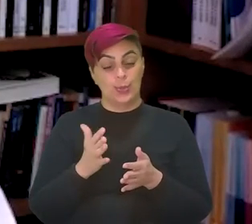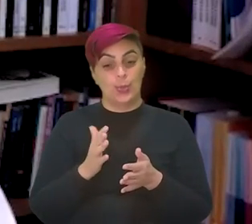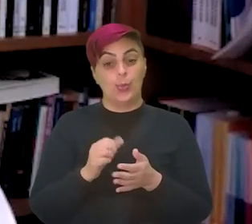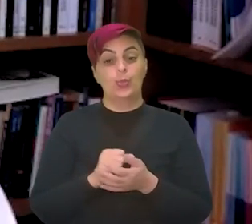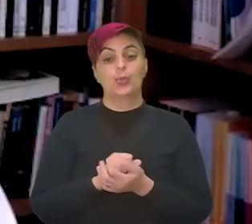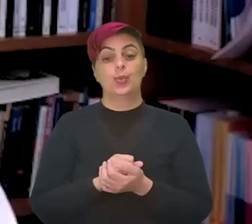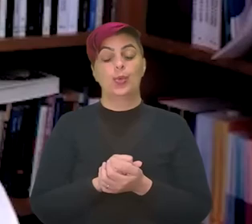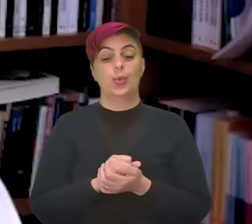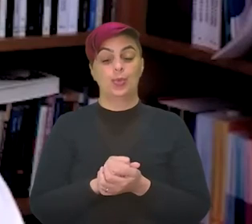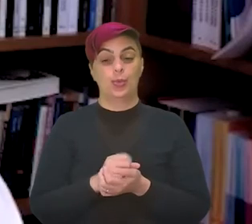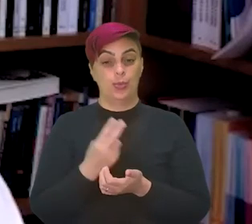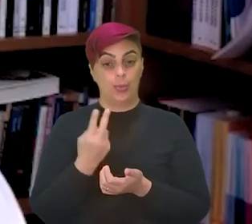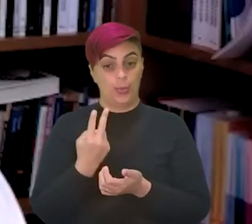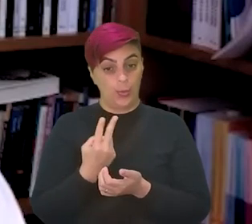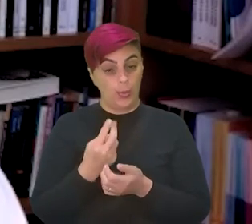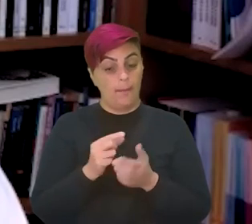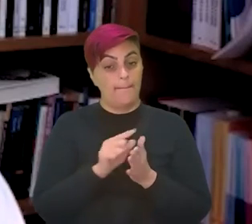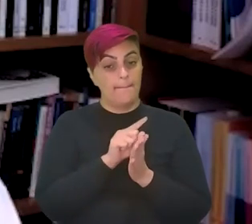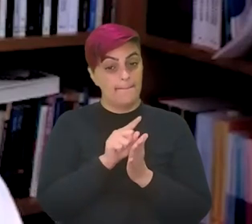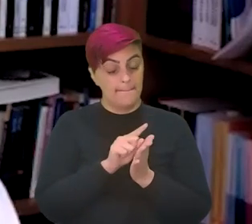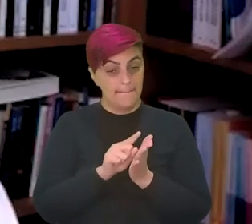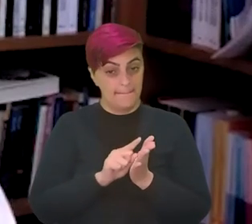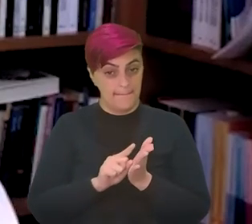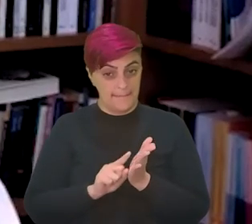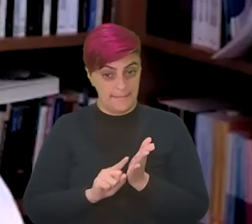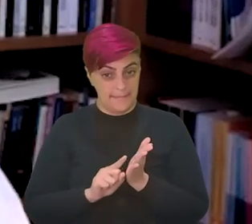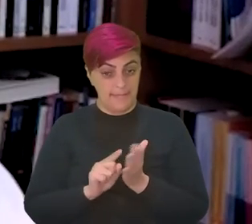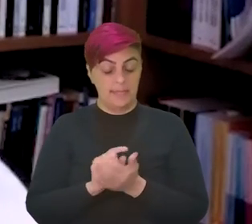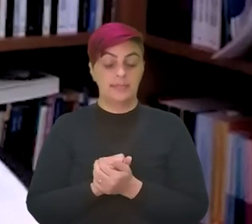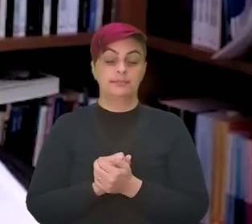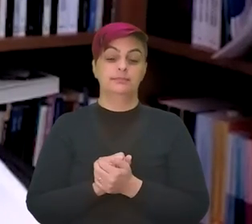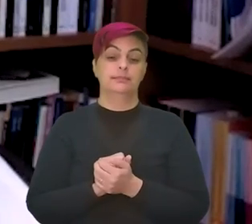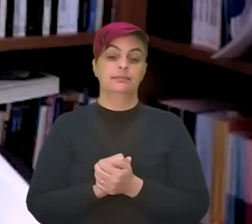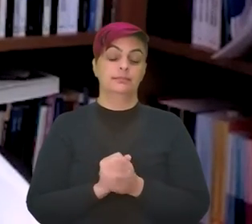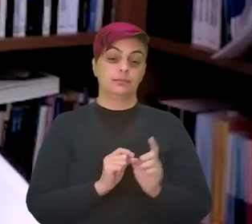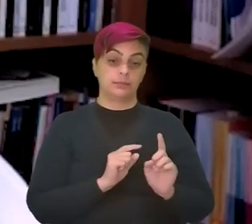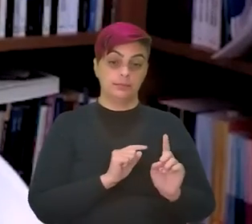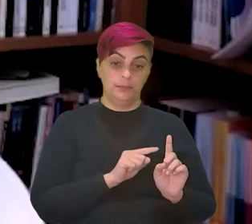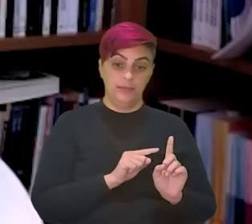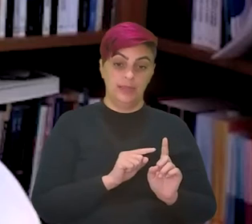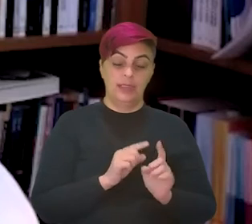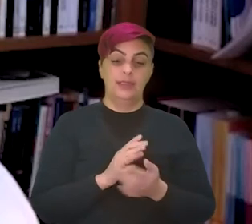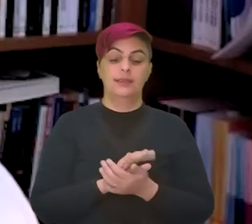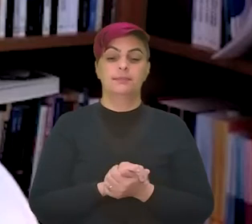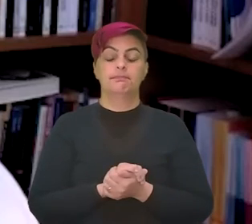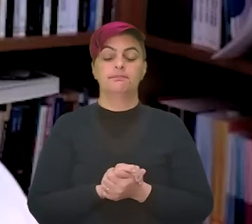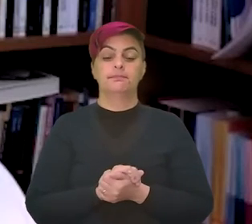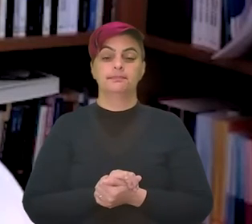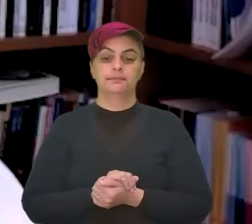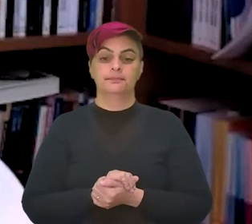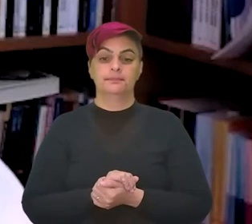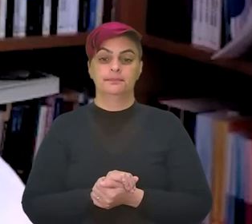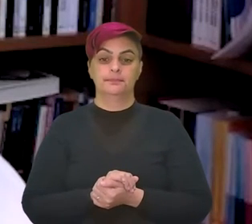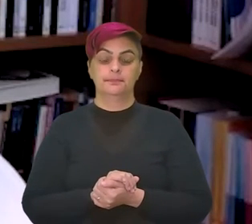entre essas duas grandes pesquisas entre os trobriandeses, deixa eu ver se eu consigo